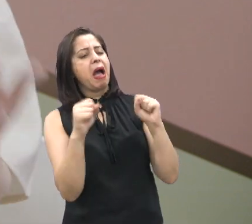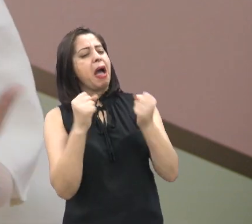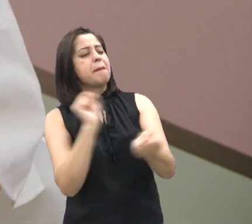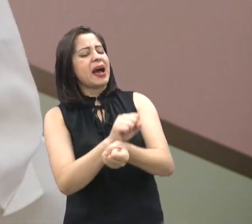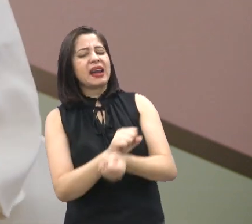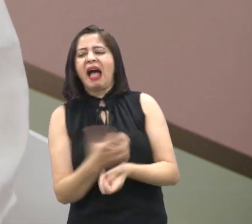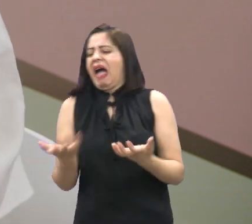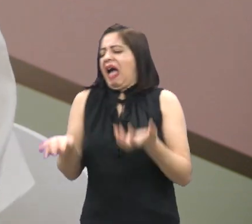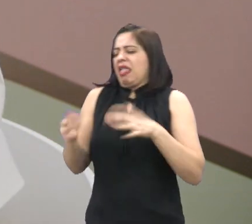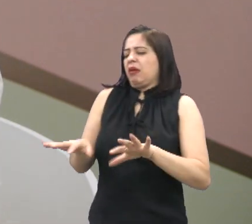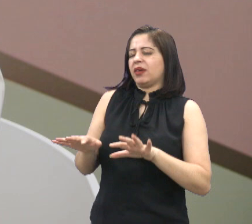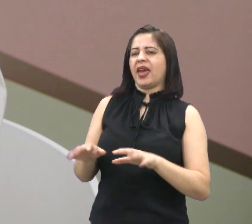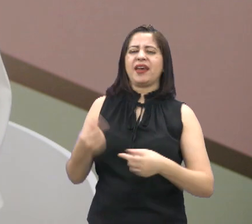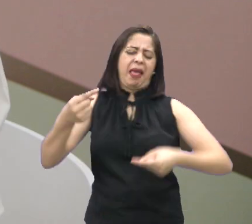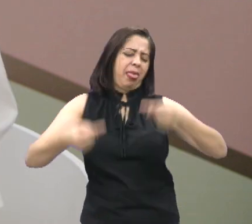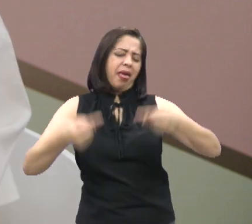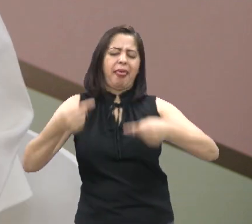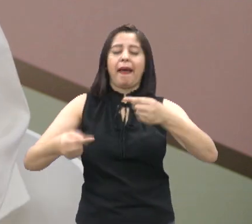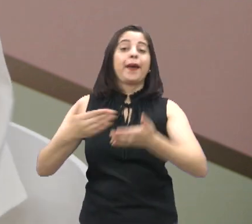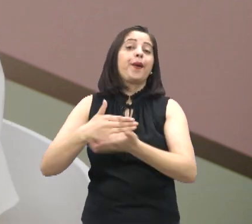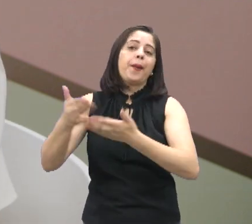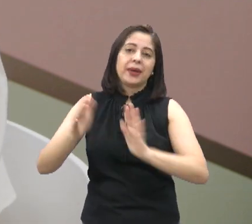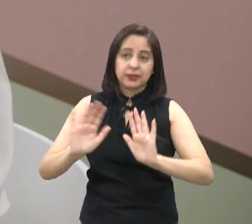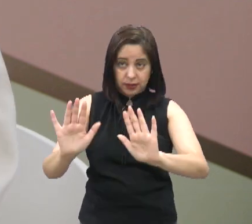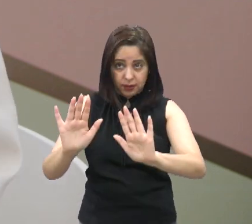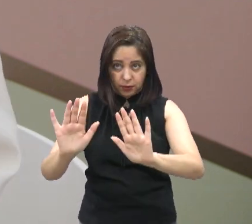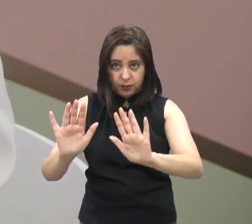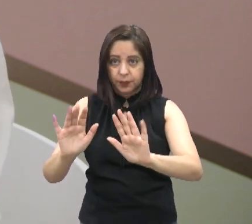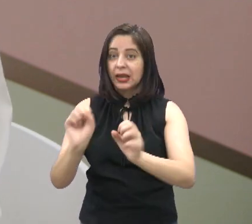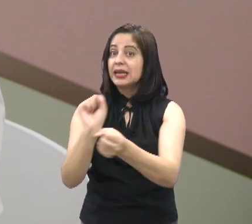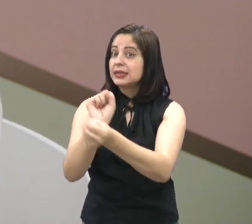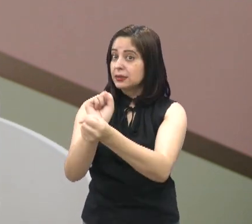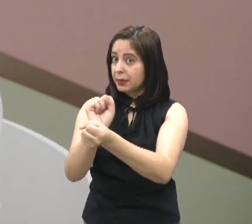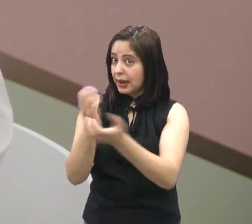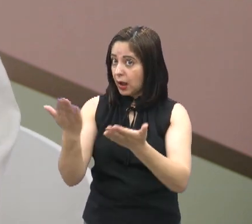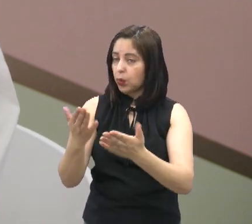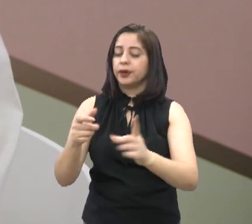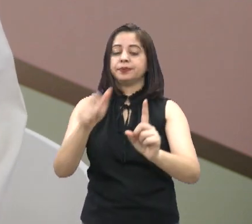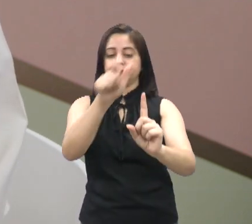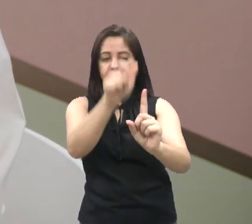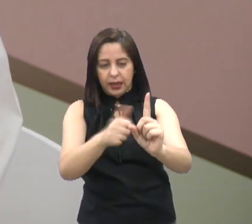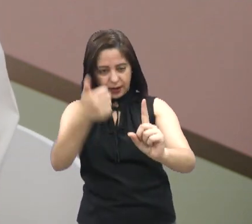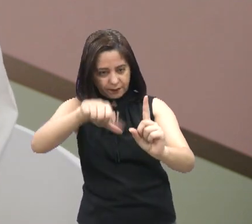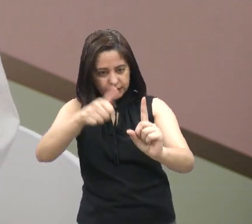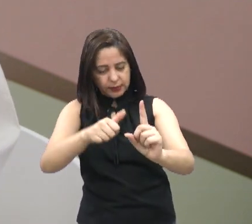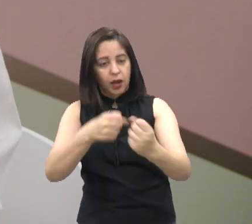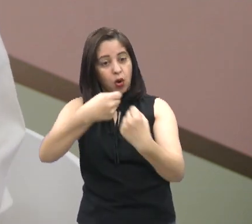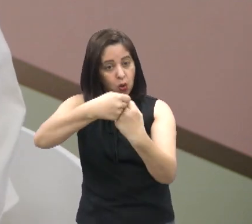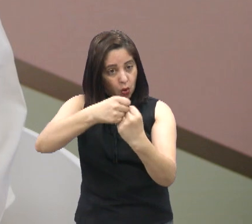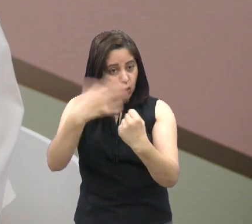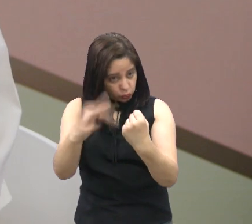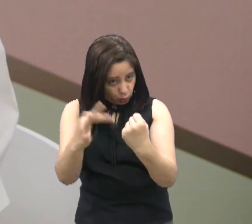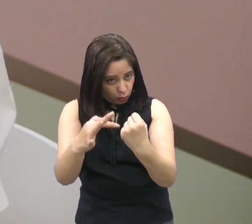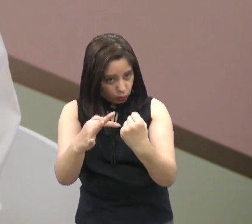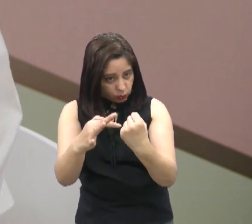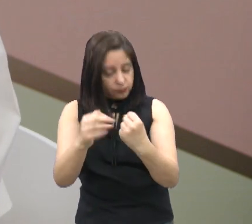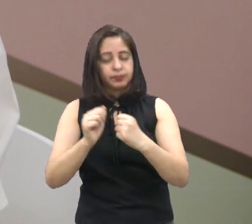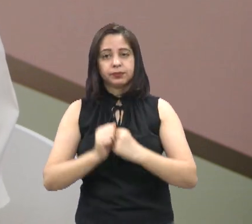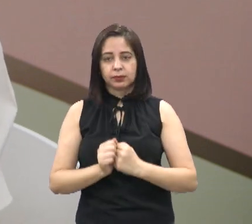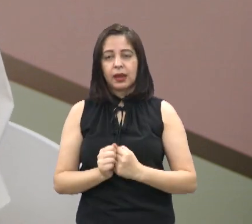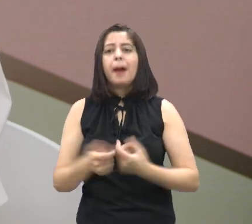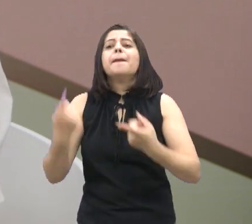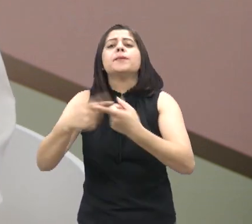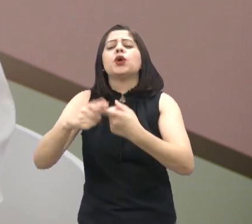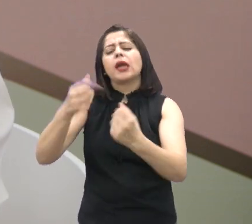aí fica aquela discussão, Sim. né? Então, espera um pouquinho, vamos avaliar primeiro. Tá com dor articular? Vamos avaliar a causa da